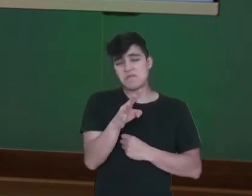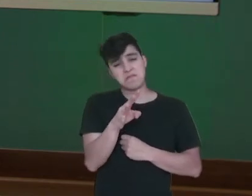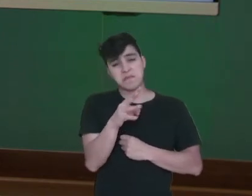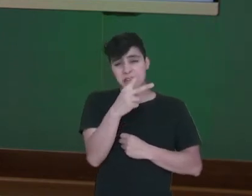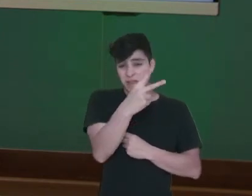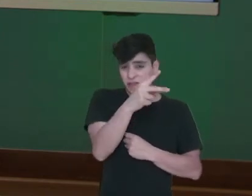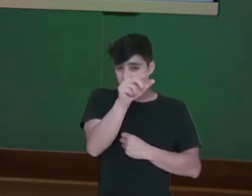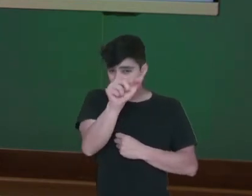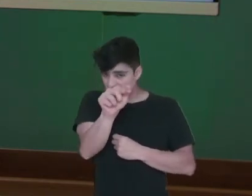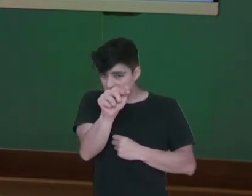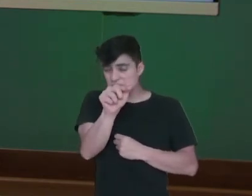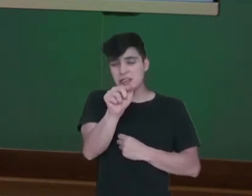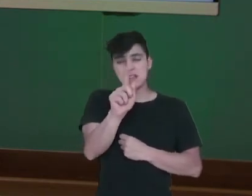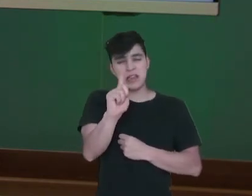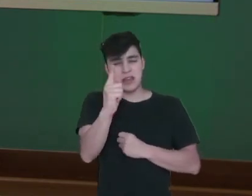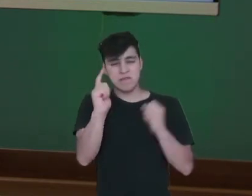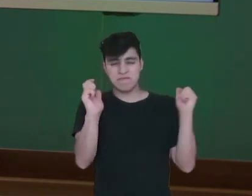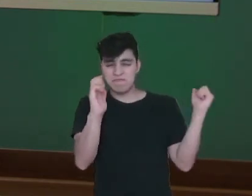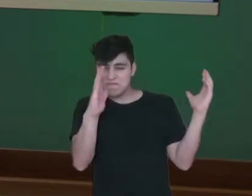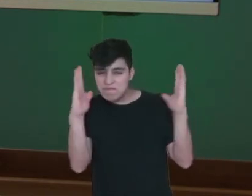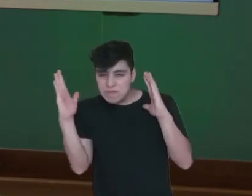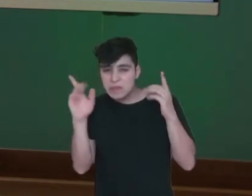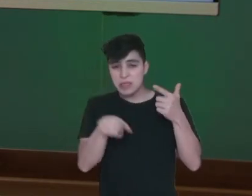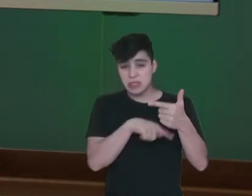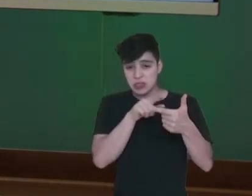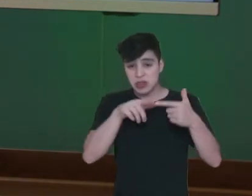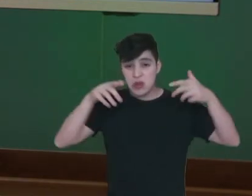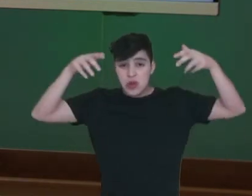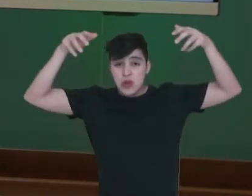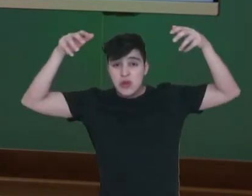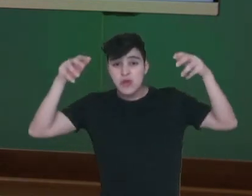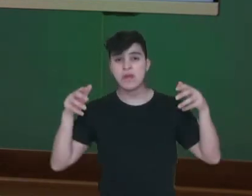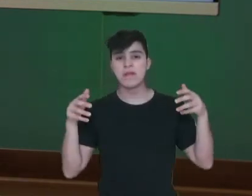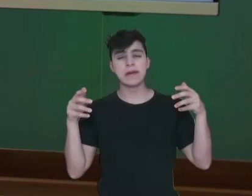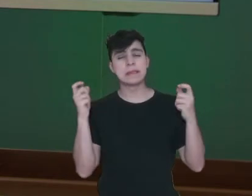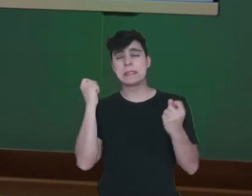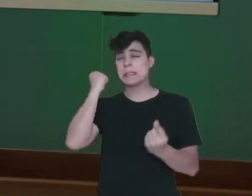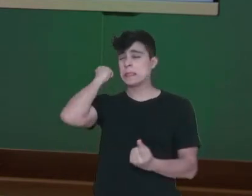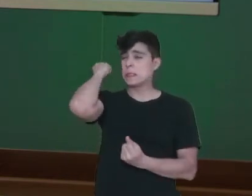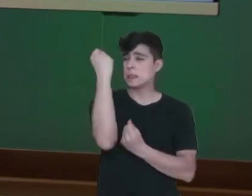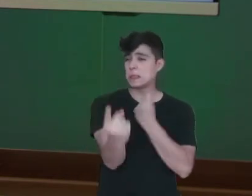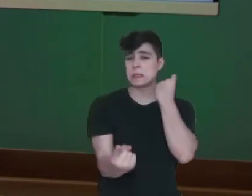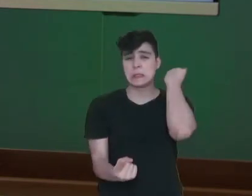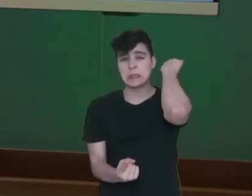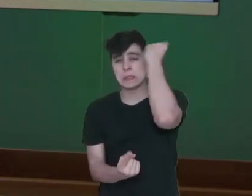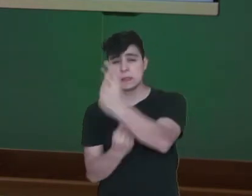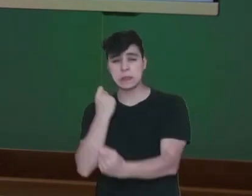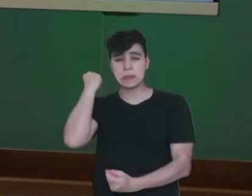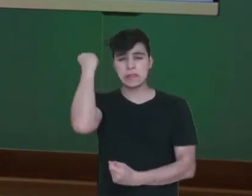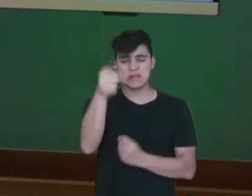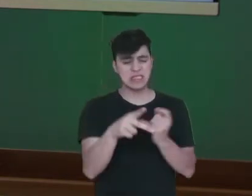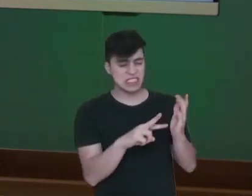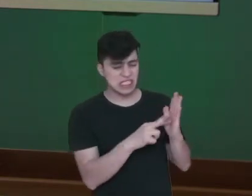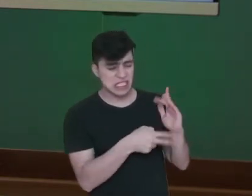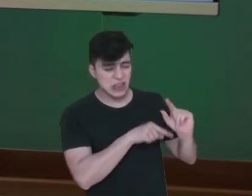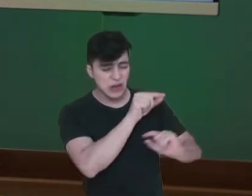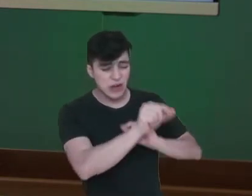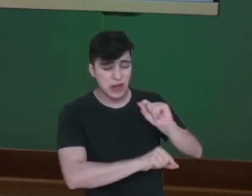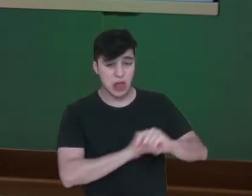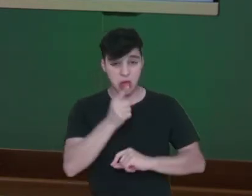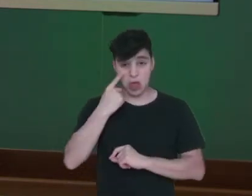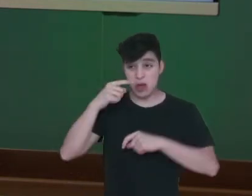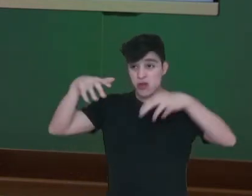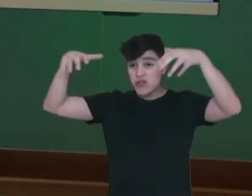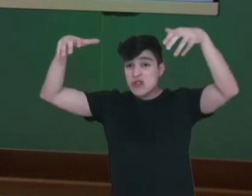de 27 graus. As chuvas são escassas e irregulares. O que quer dizer isso?